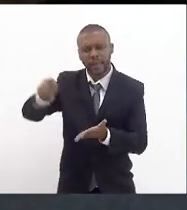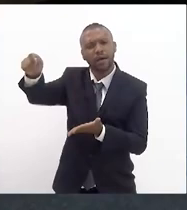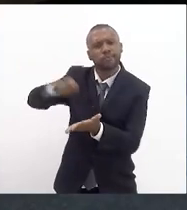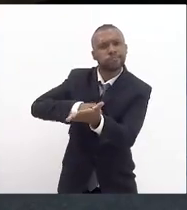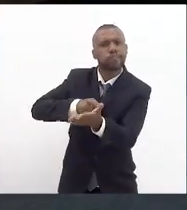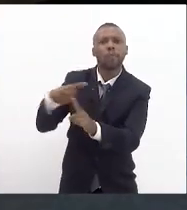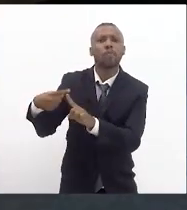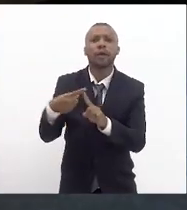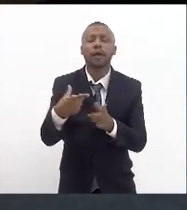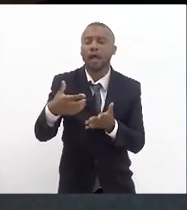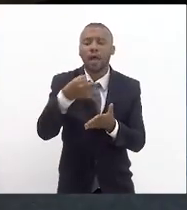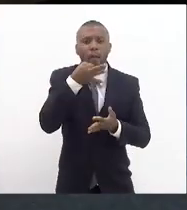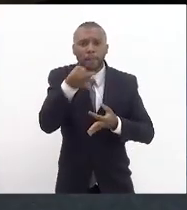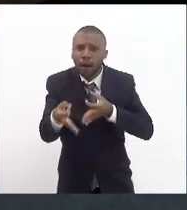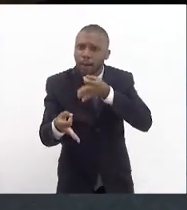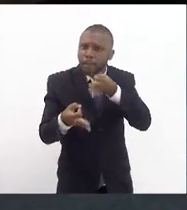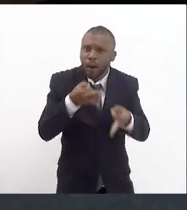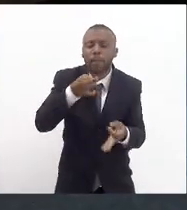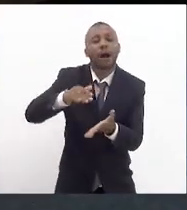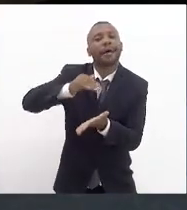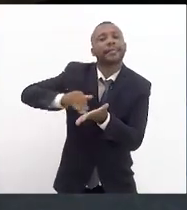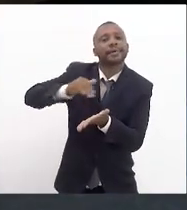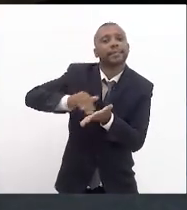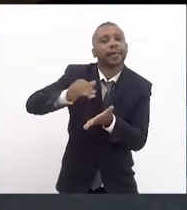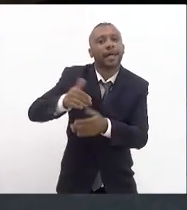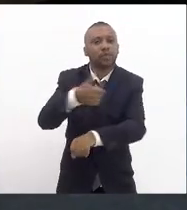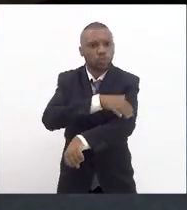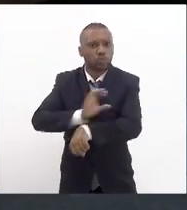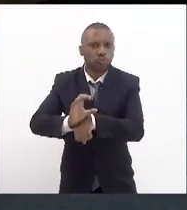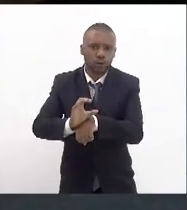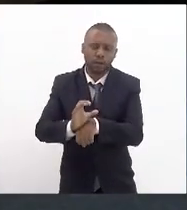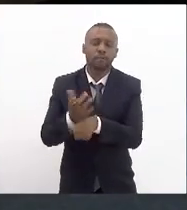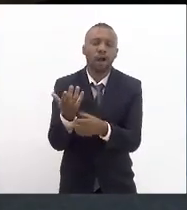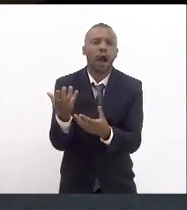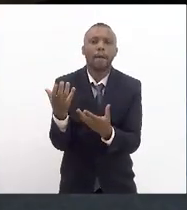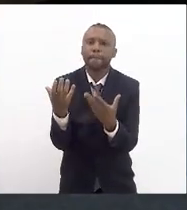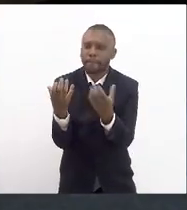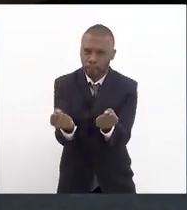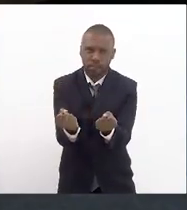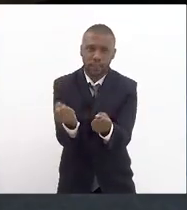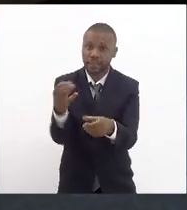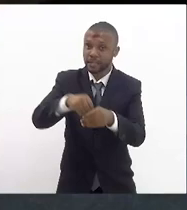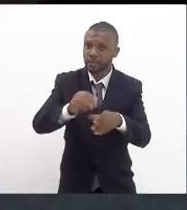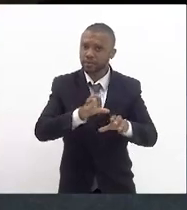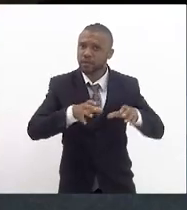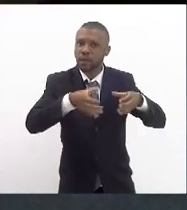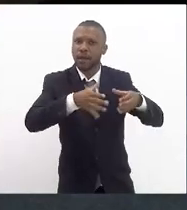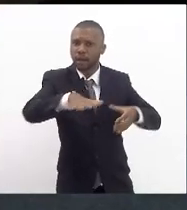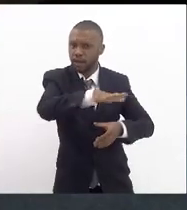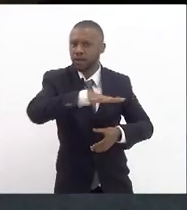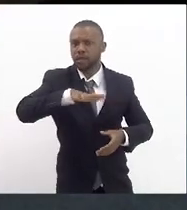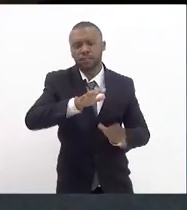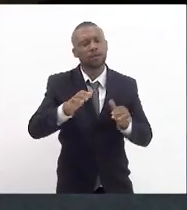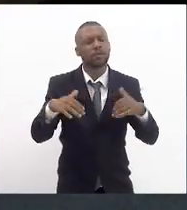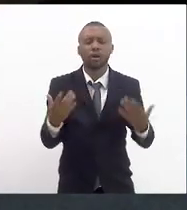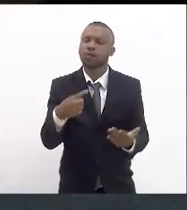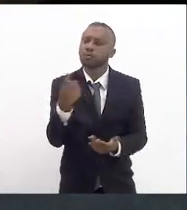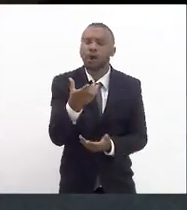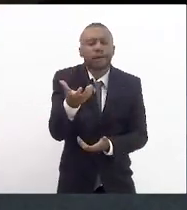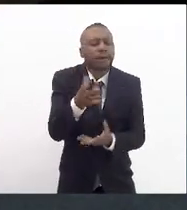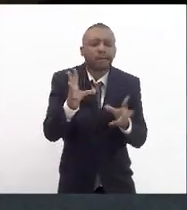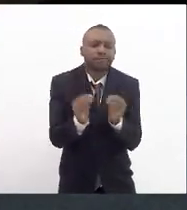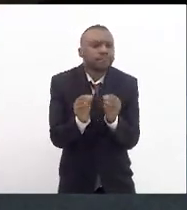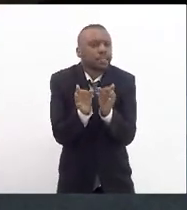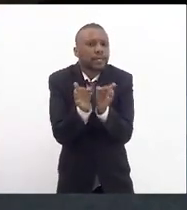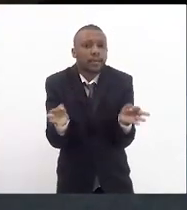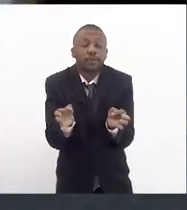sugestões da secretária de Cultura foram acatadas, da sua equipe, Então, o que a gente quer é isso, que